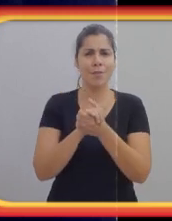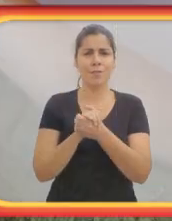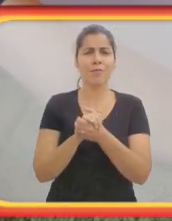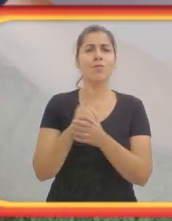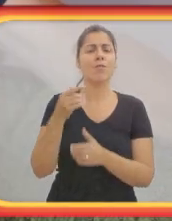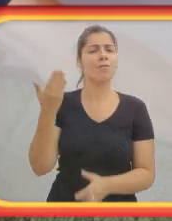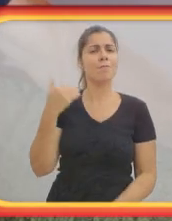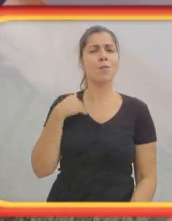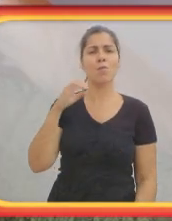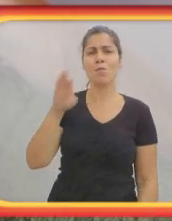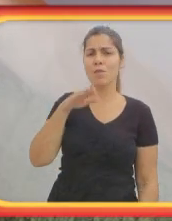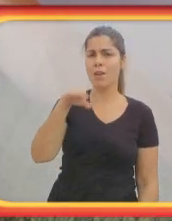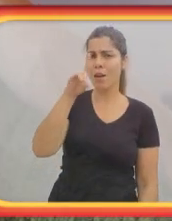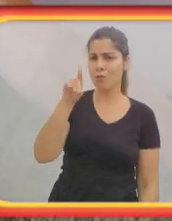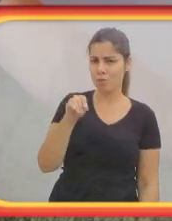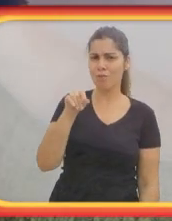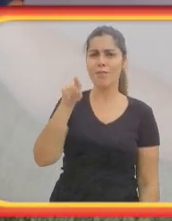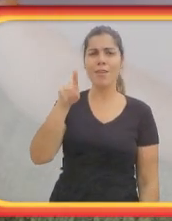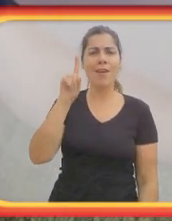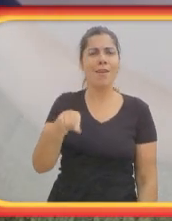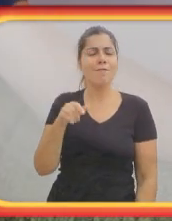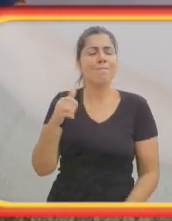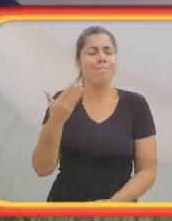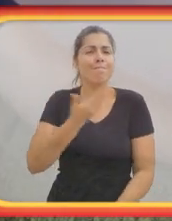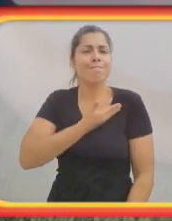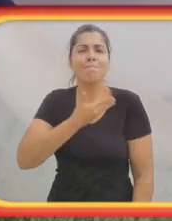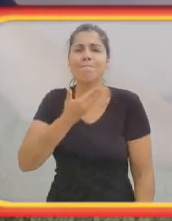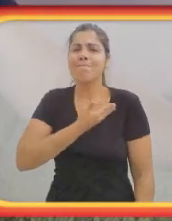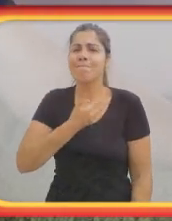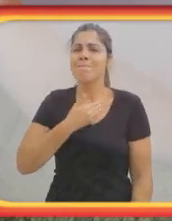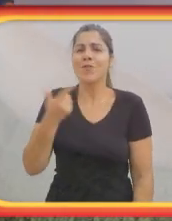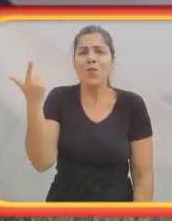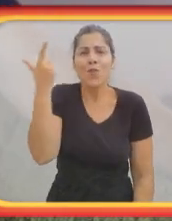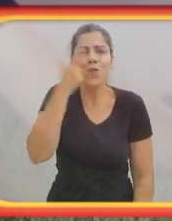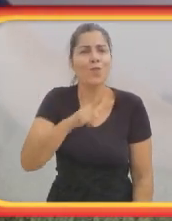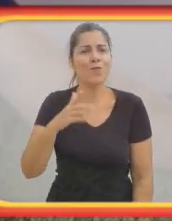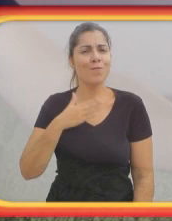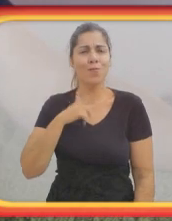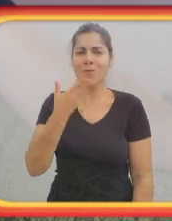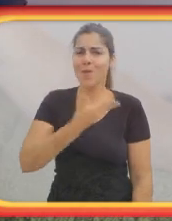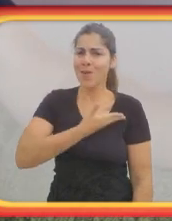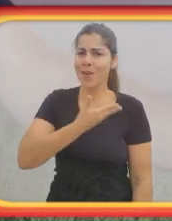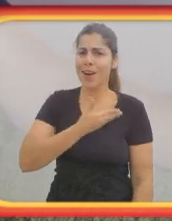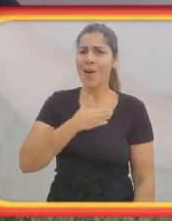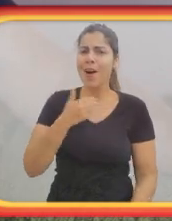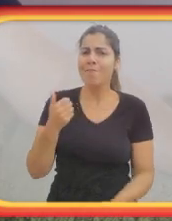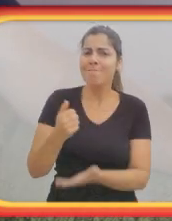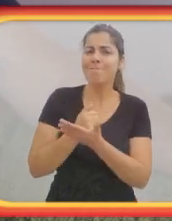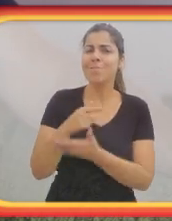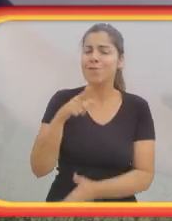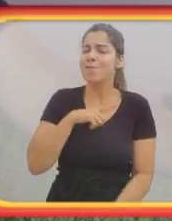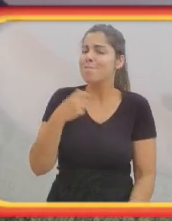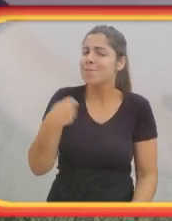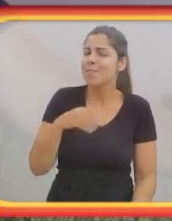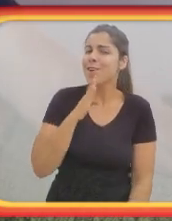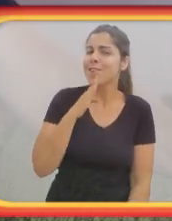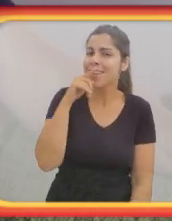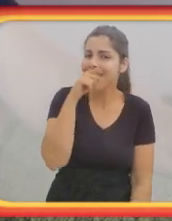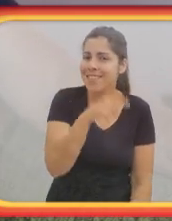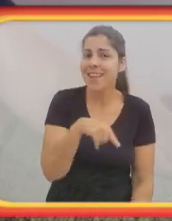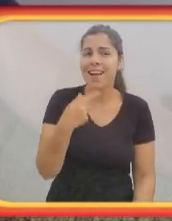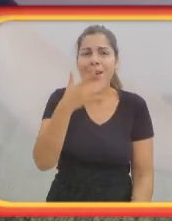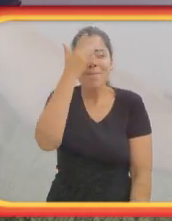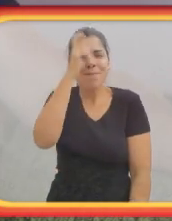esposa, através do meu concunhado, né? Que ele era muito meu amigo e se agarrou comigo, era um colega.